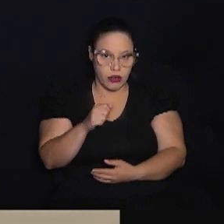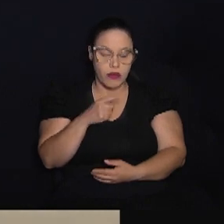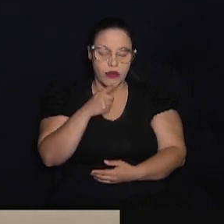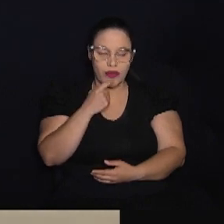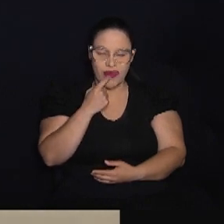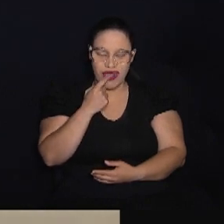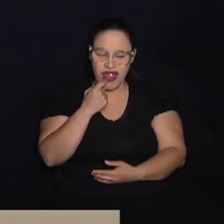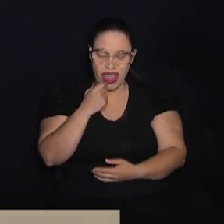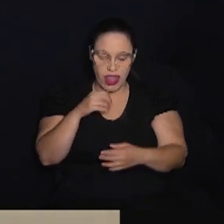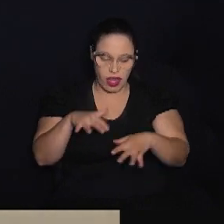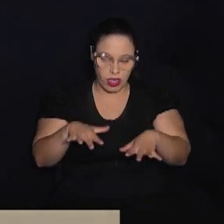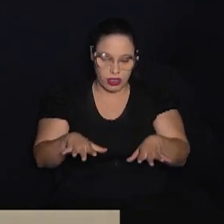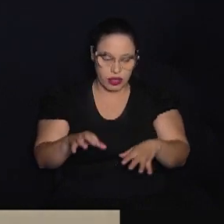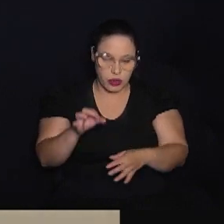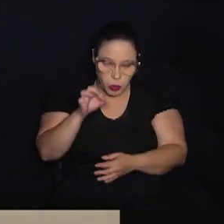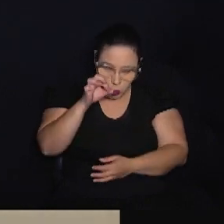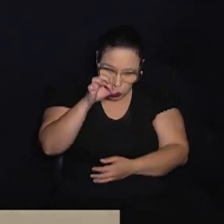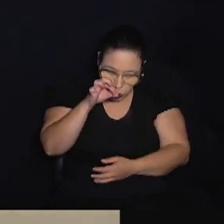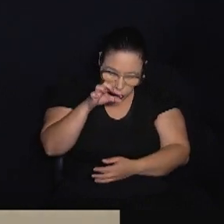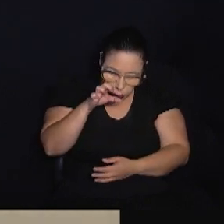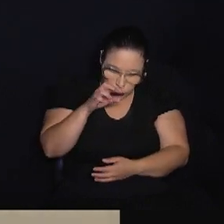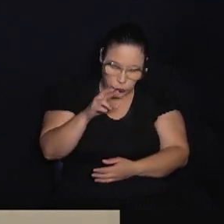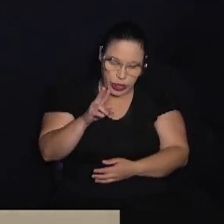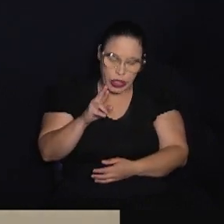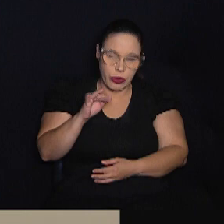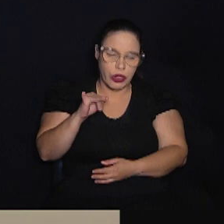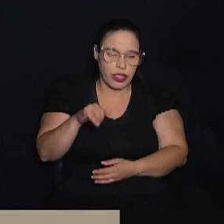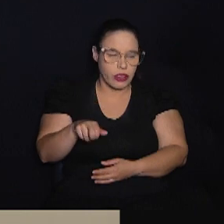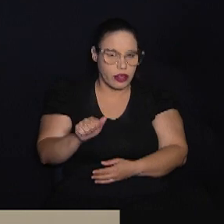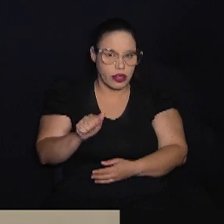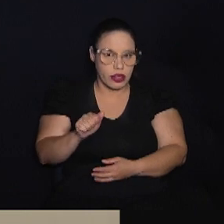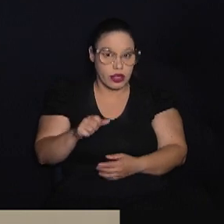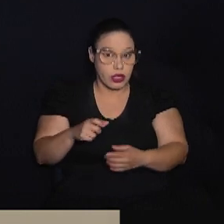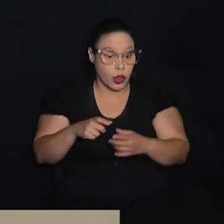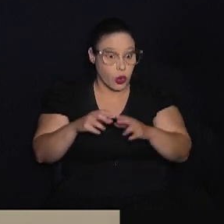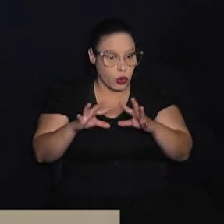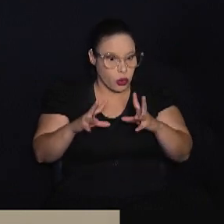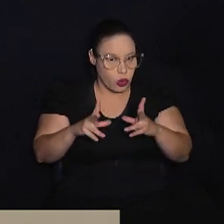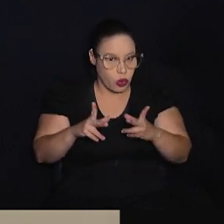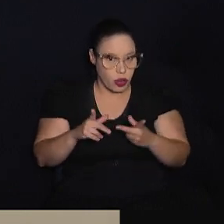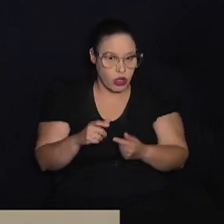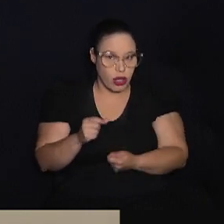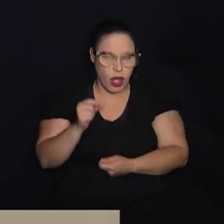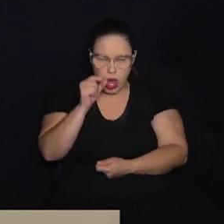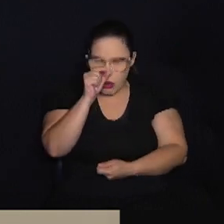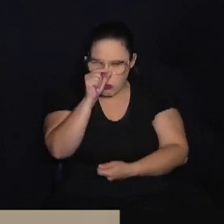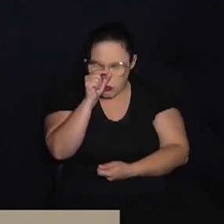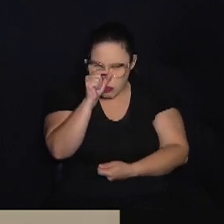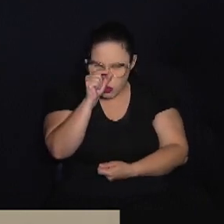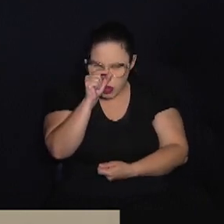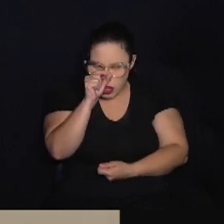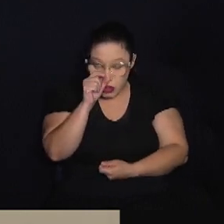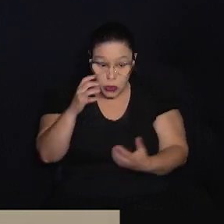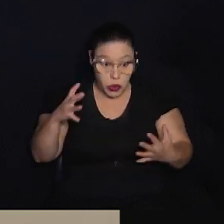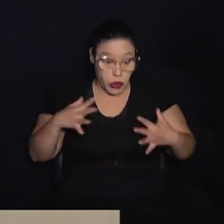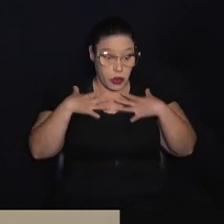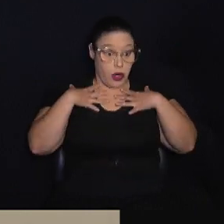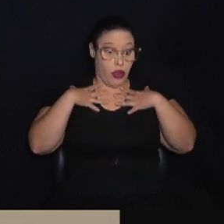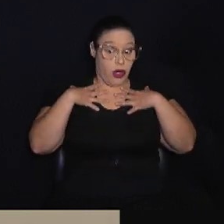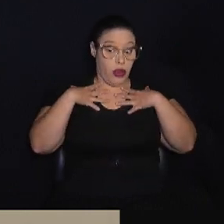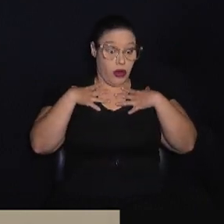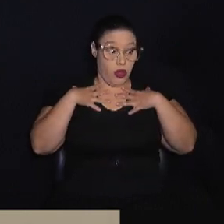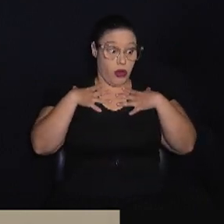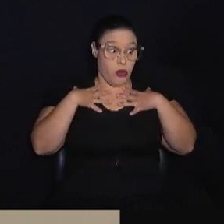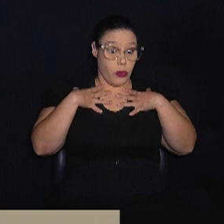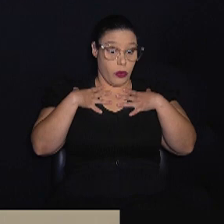sangramento, quando você tem uma gotinha de sangue na urina, parece que tudo é sangue. Às vezes é um pouquinho de sangue só e assusta bastante. Se a urina